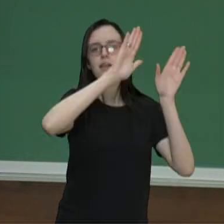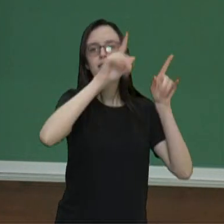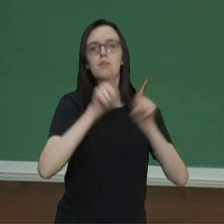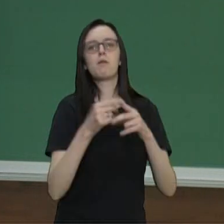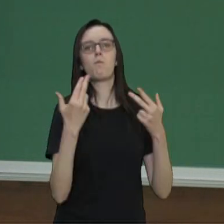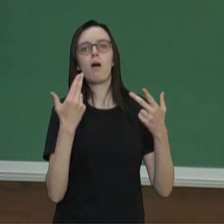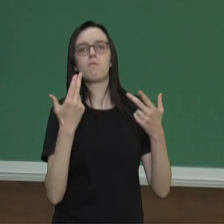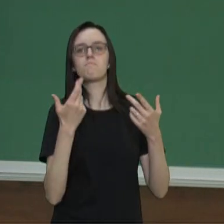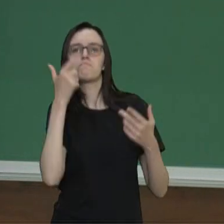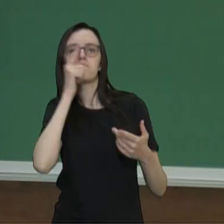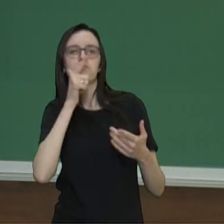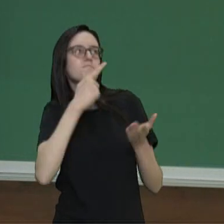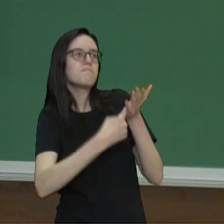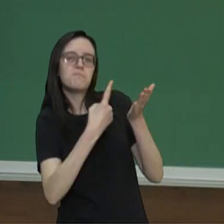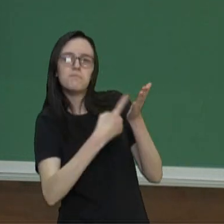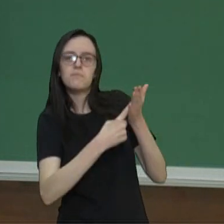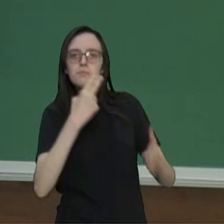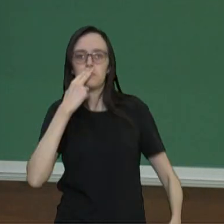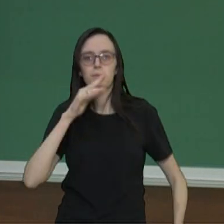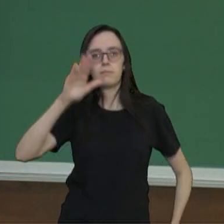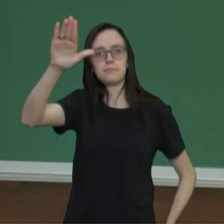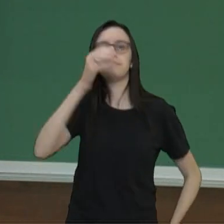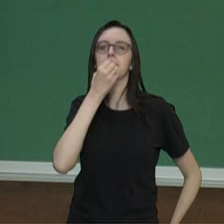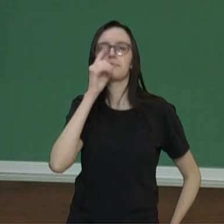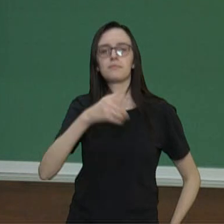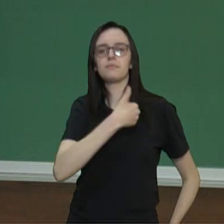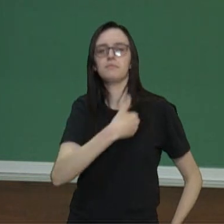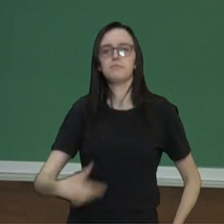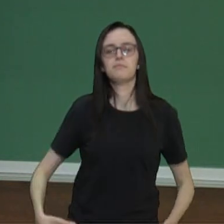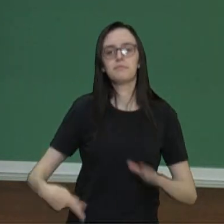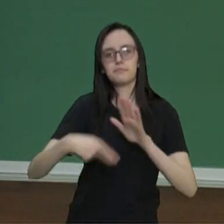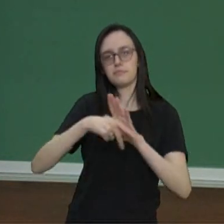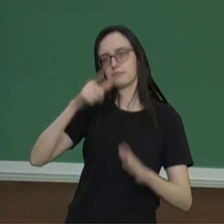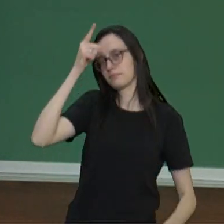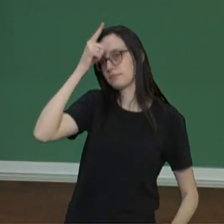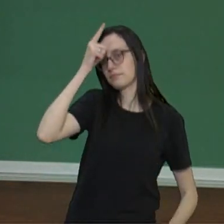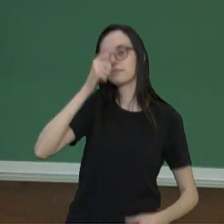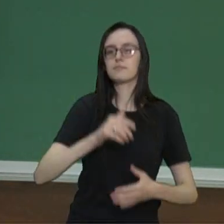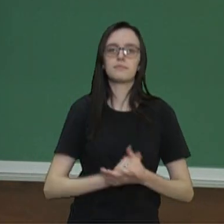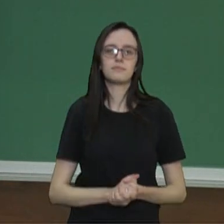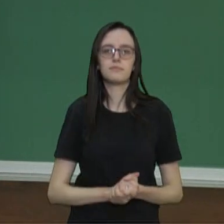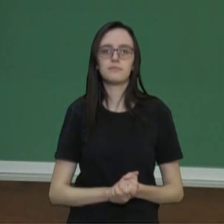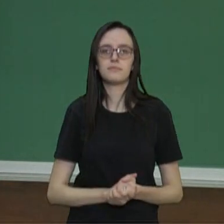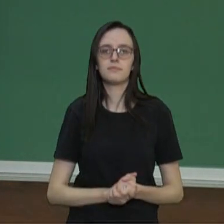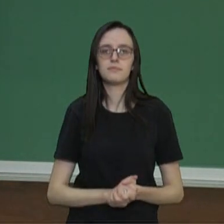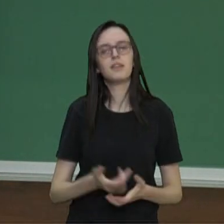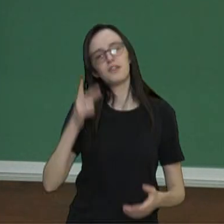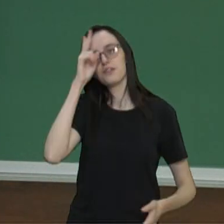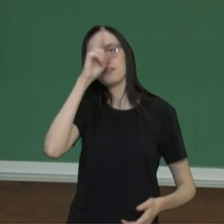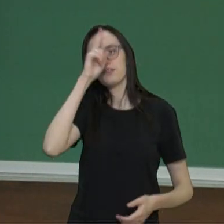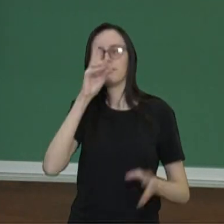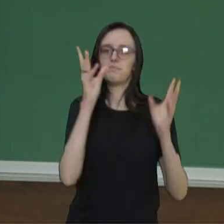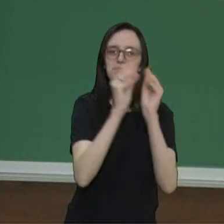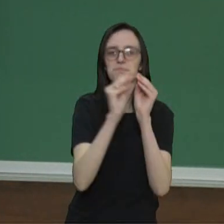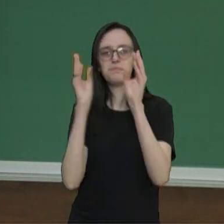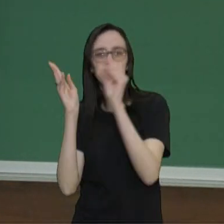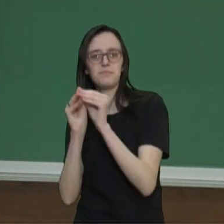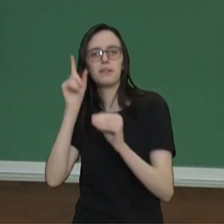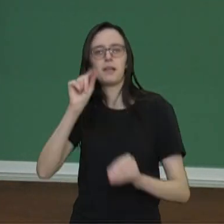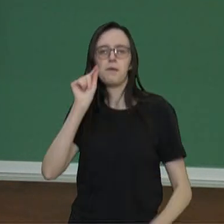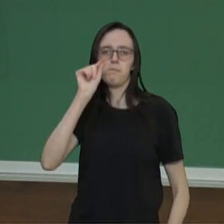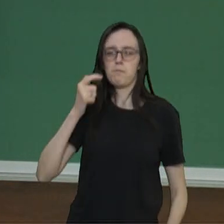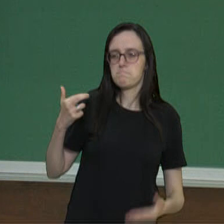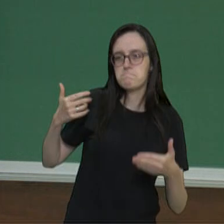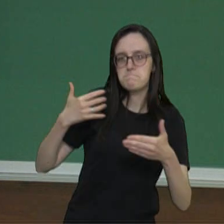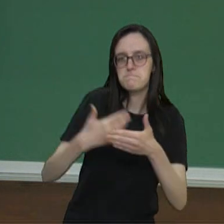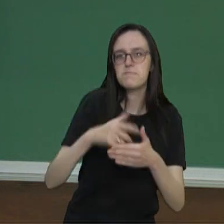moral, claro, com o Hitler, o governante da Alemanha. Então, aqui, um pouquinho da historinha dos 2, aquela nossa parte um pouquinho mais